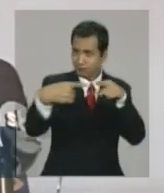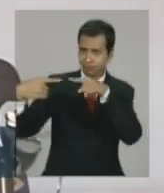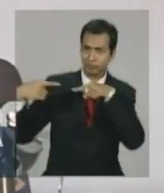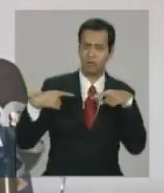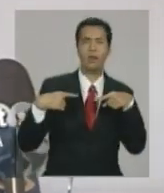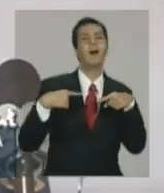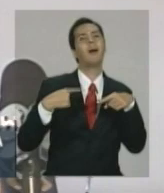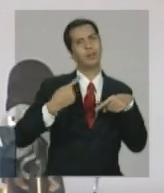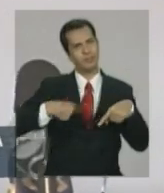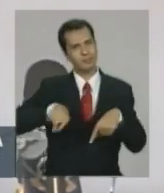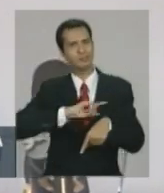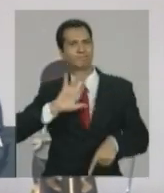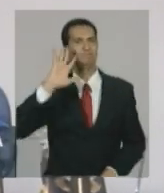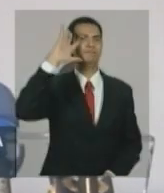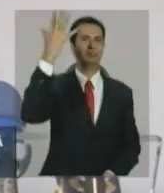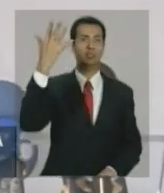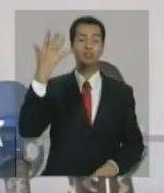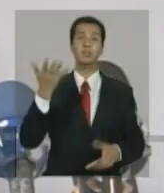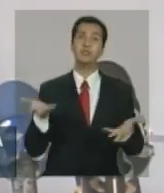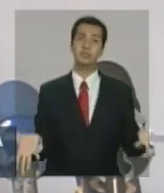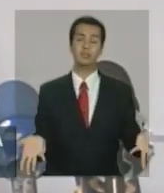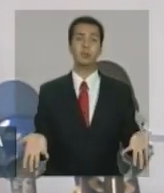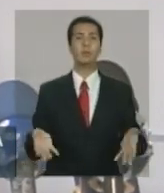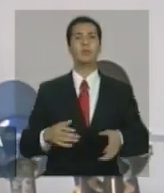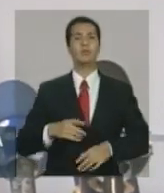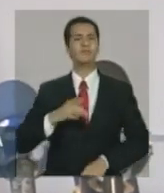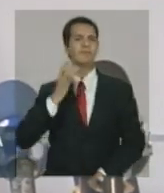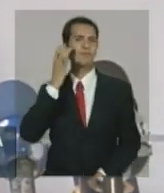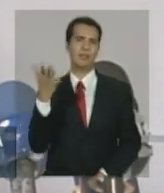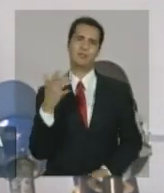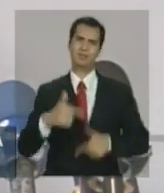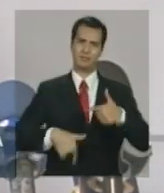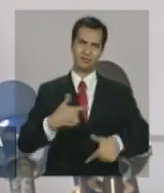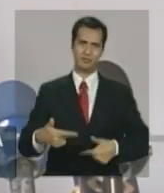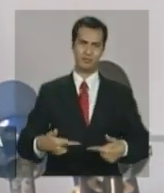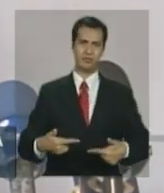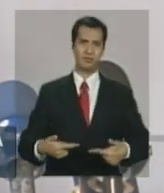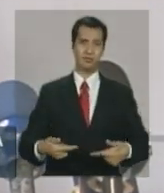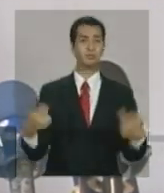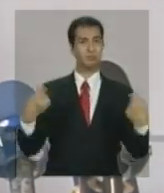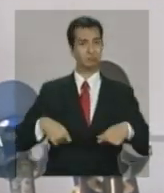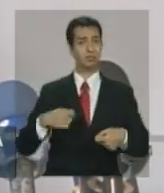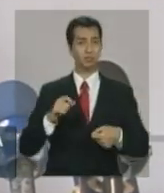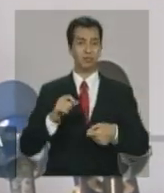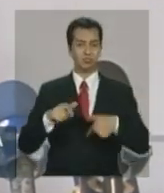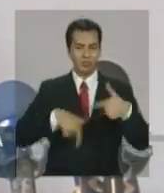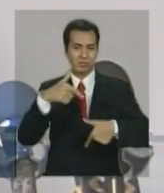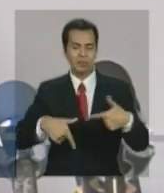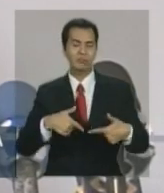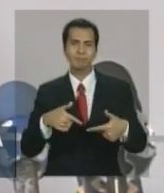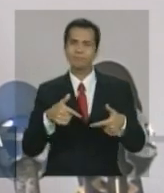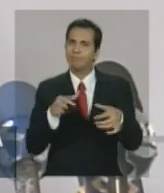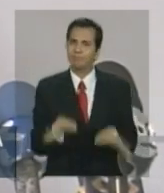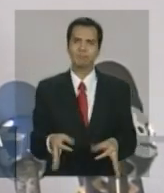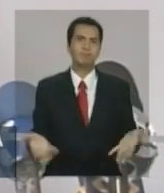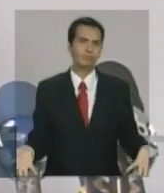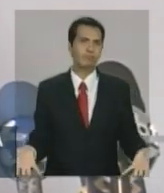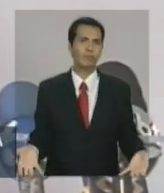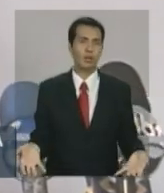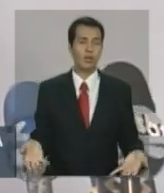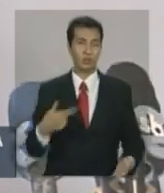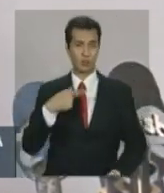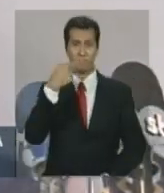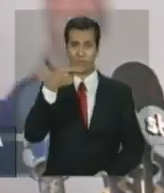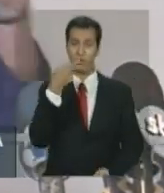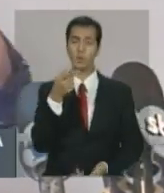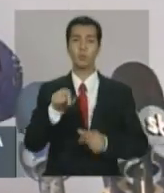as coisas sem querer o máximo, podendo ter o que seja real. Então, eu digo o seguinte, que